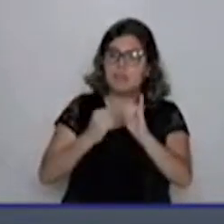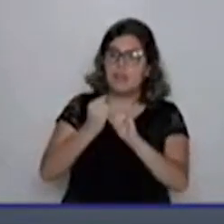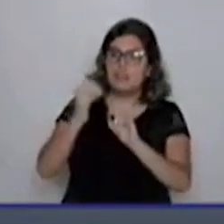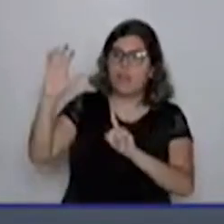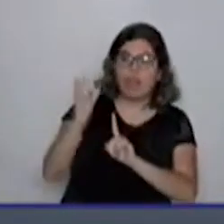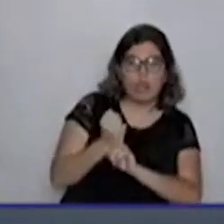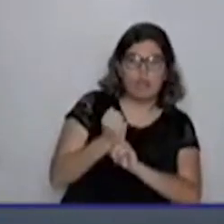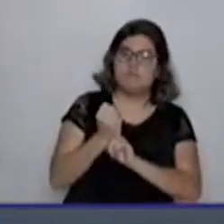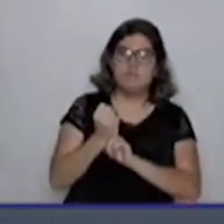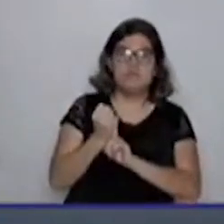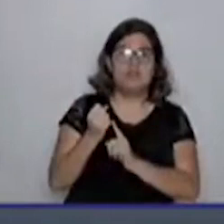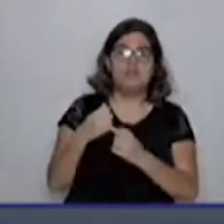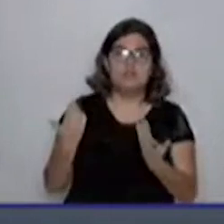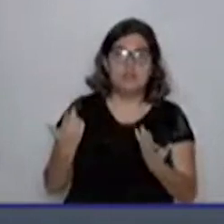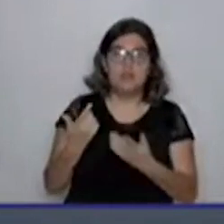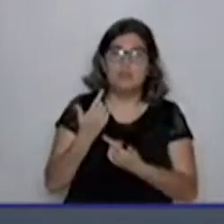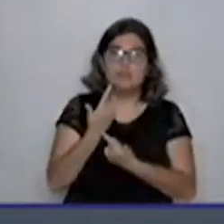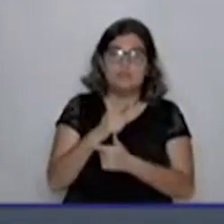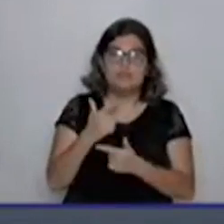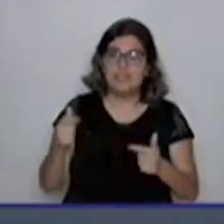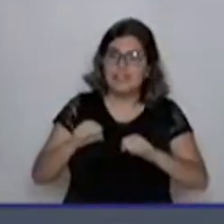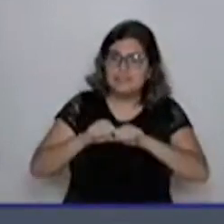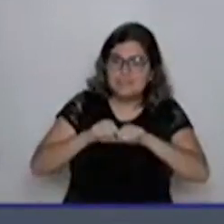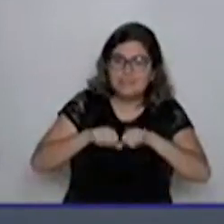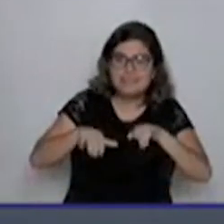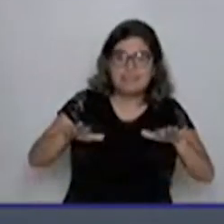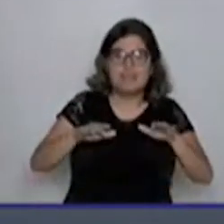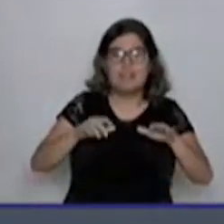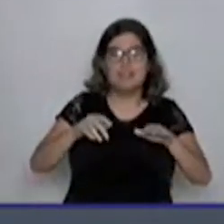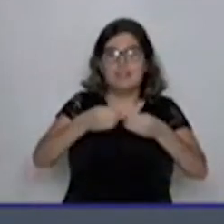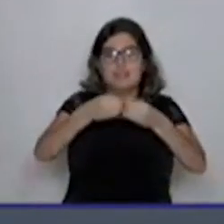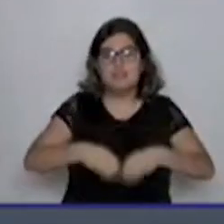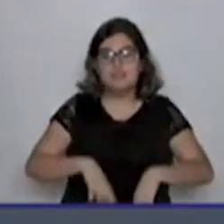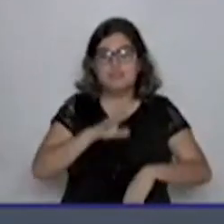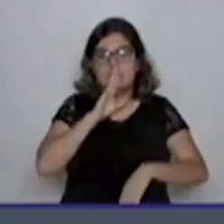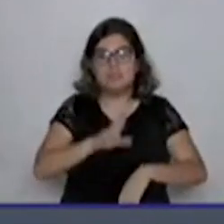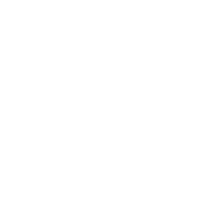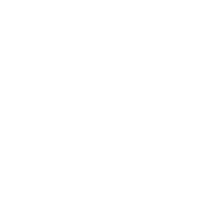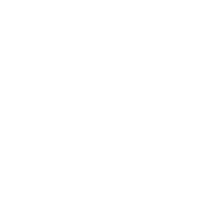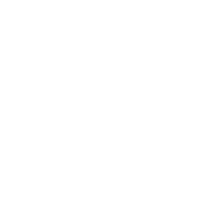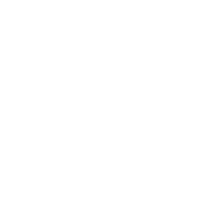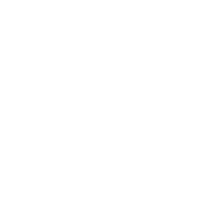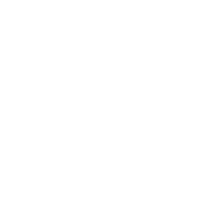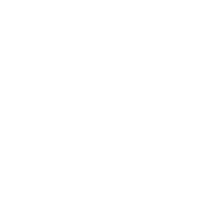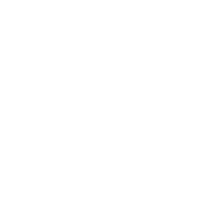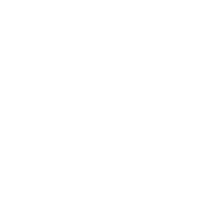Portanto, nem o vazamento permite que se comprometa o resultado das nossas eleições.